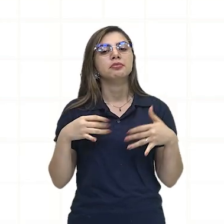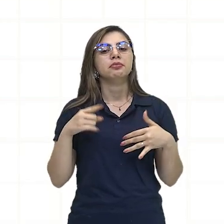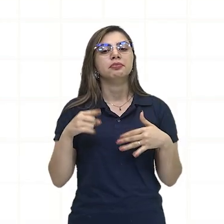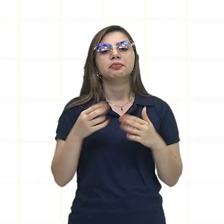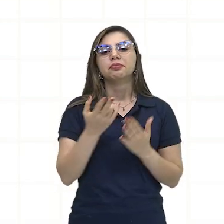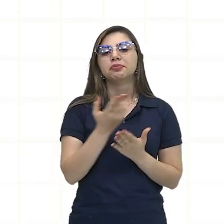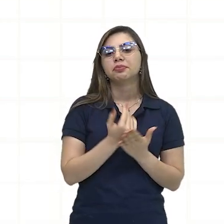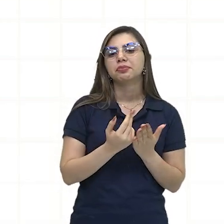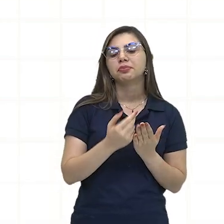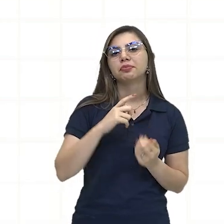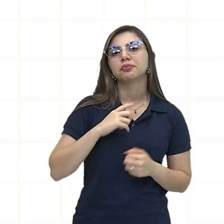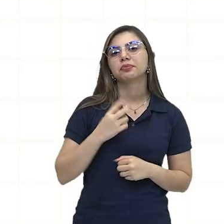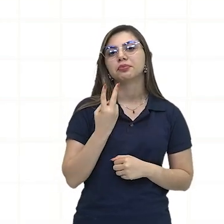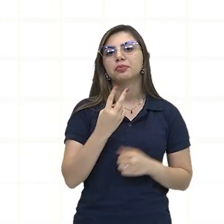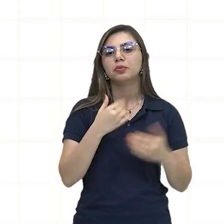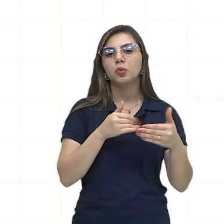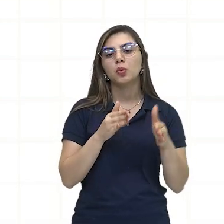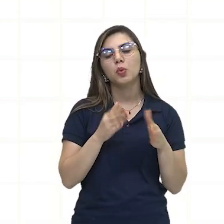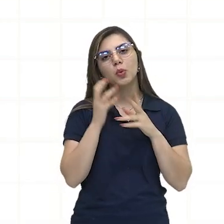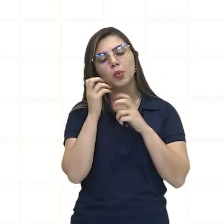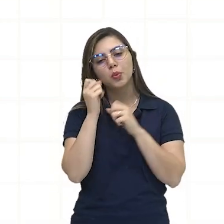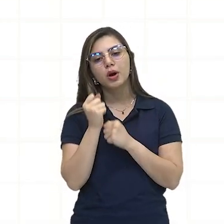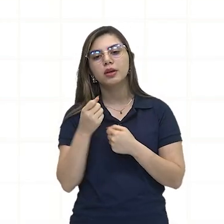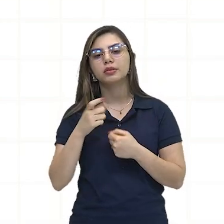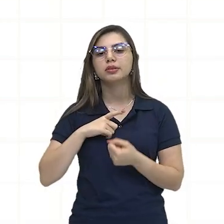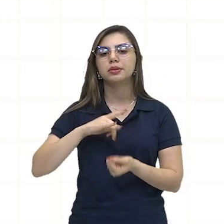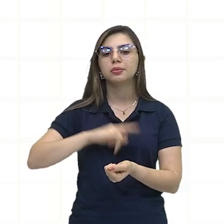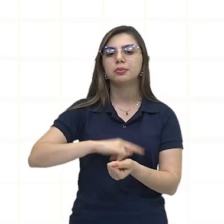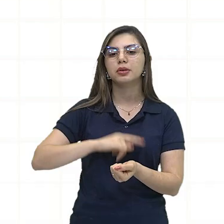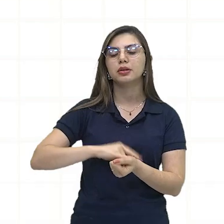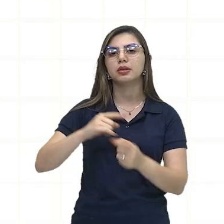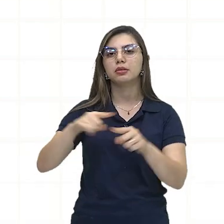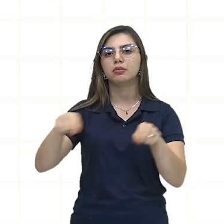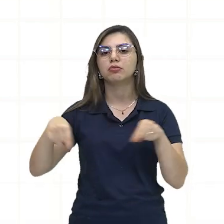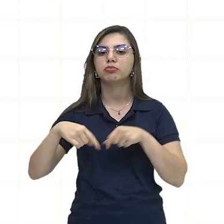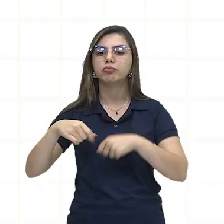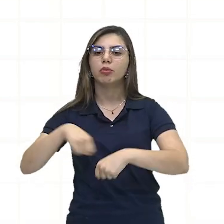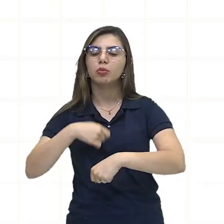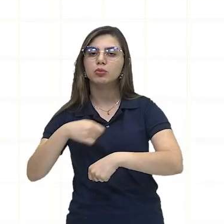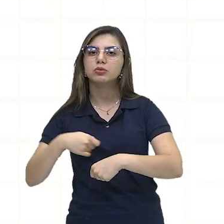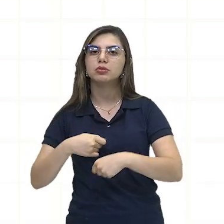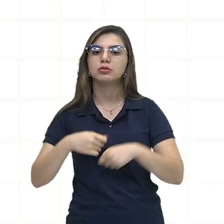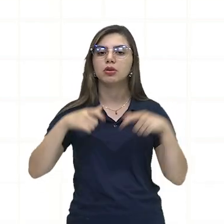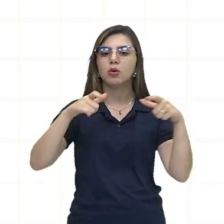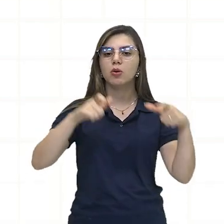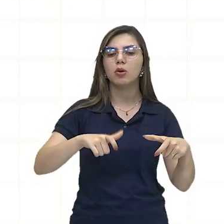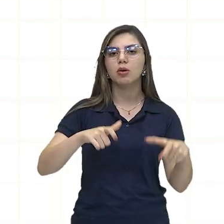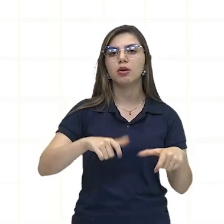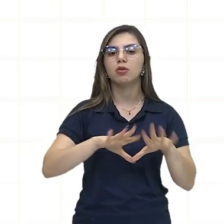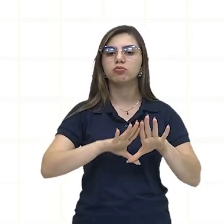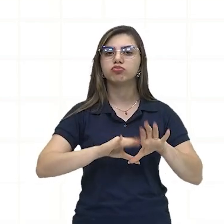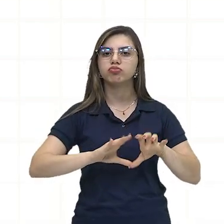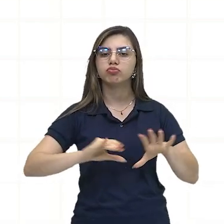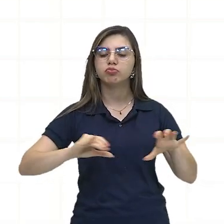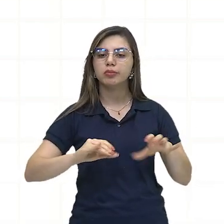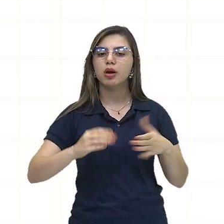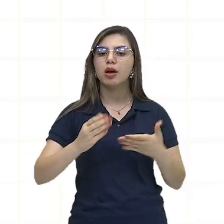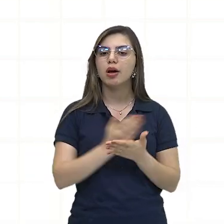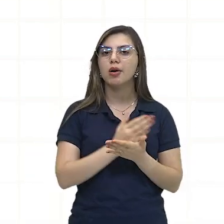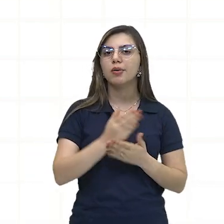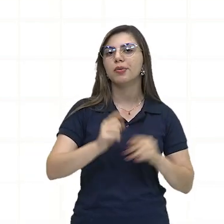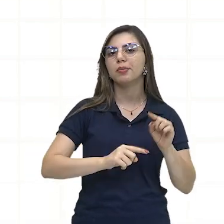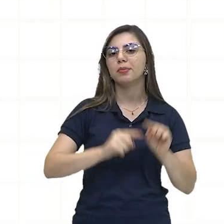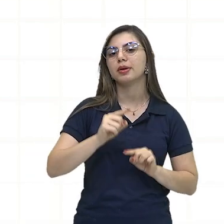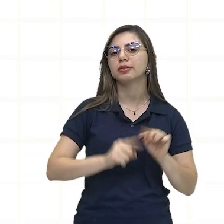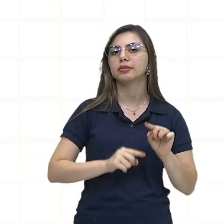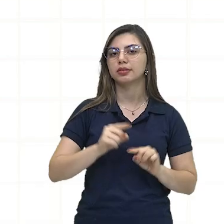desenho que tem 2 quartos, tem um banheiro, tem a área da cozinha, tem a área da sala, quais são alguns dos móveis que